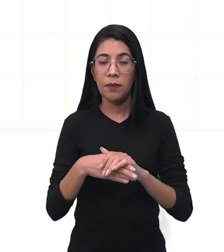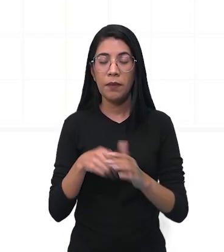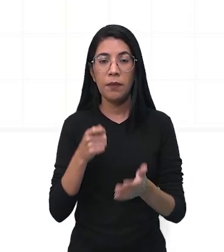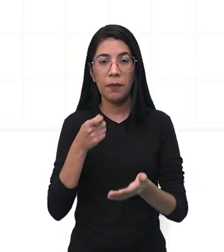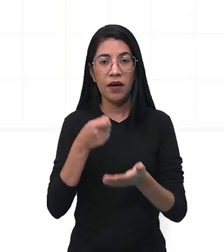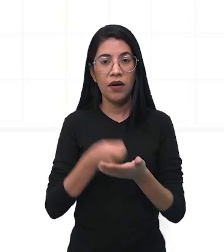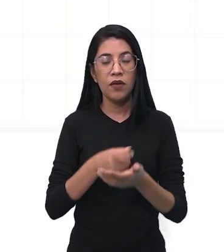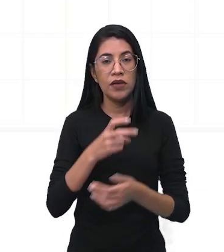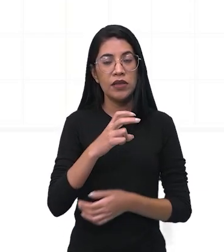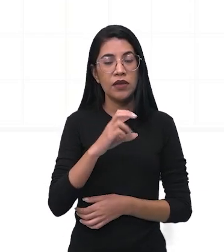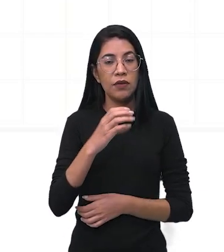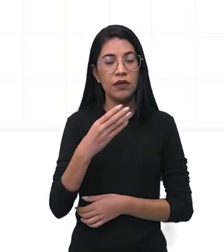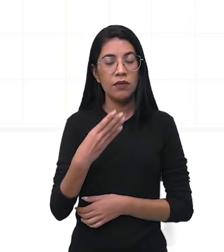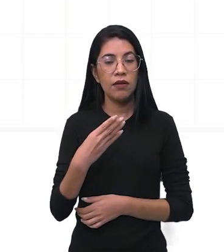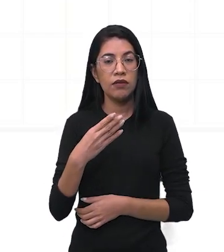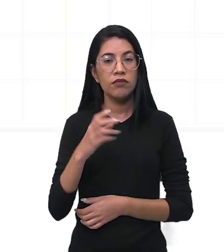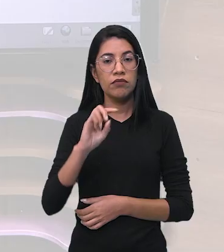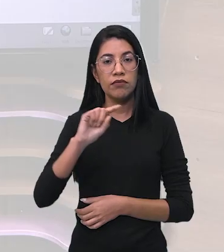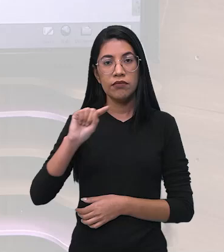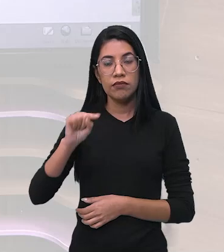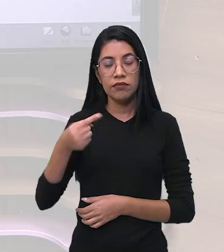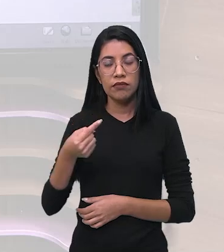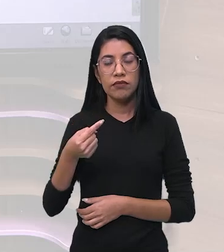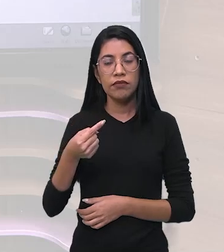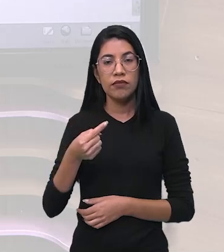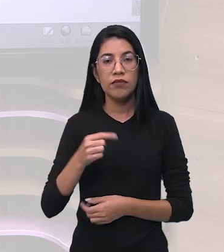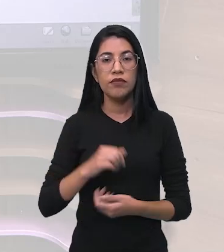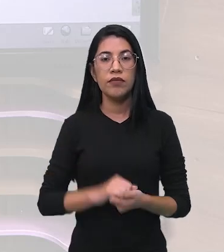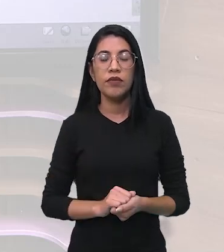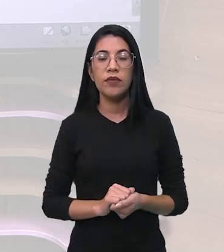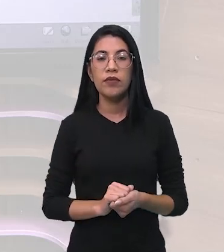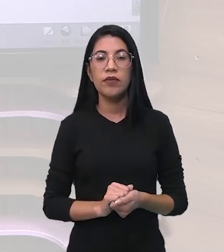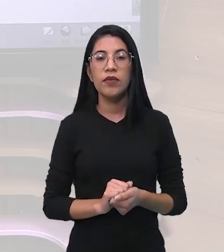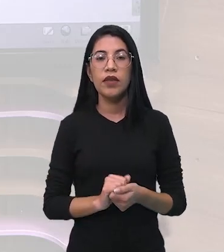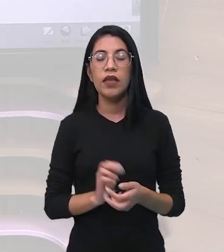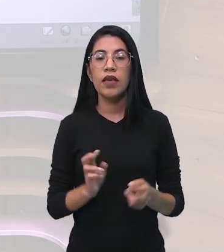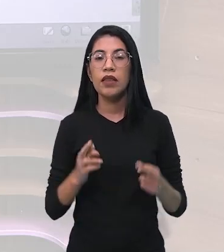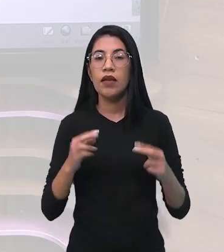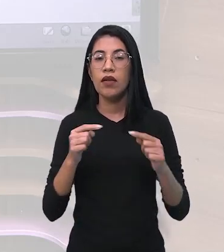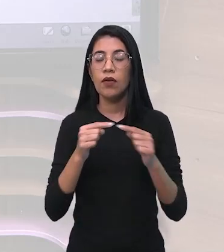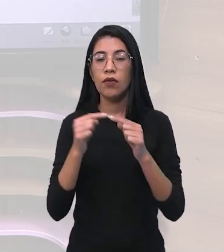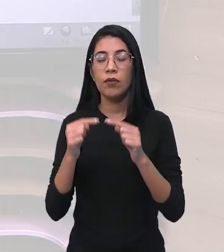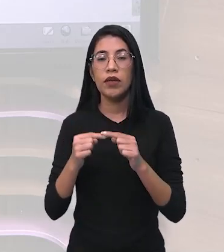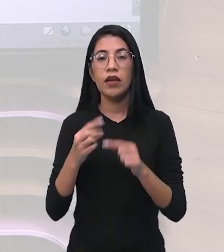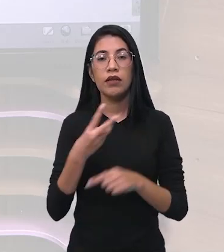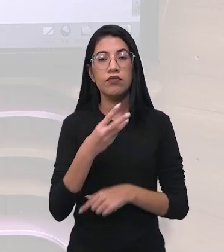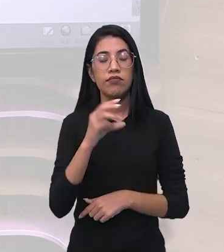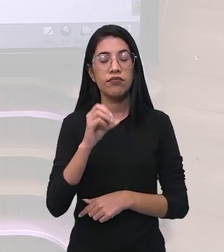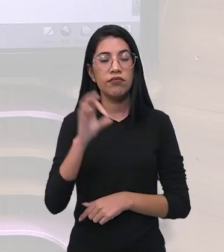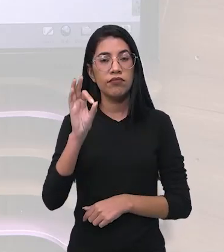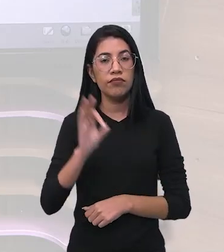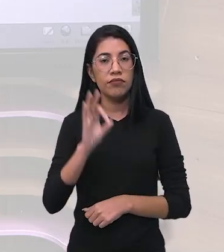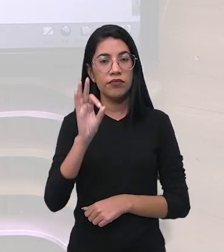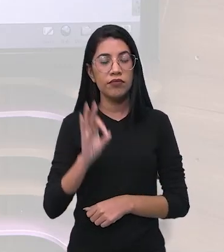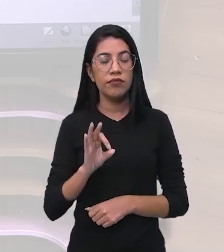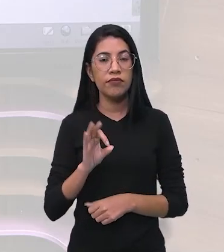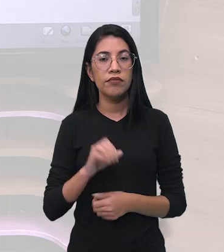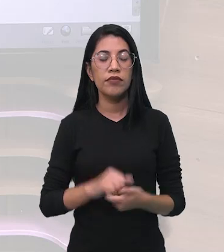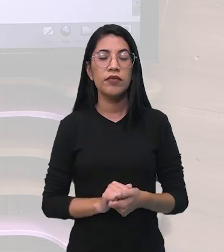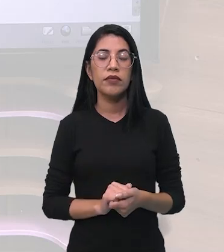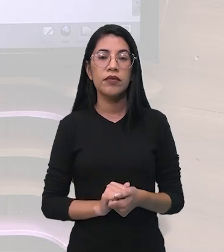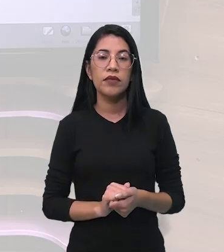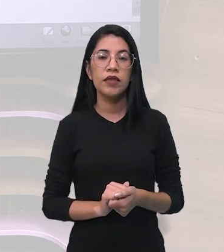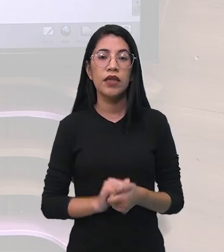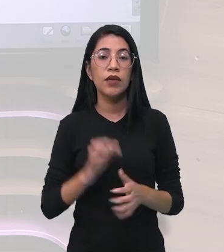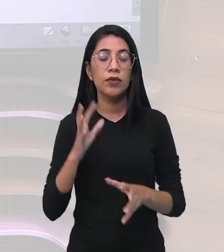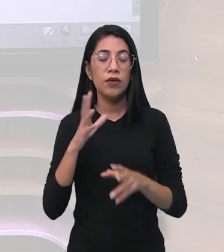de 54 mil, que correspondeu nesse caso a 30%, e aí pediu o valor